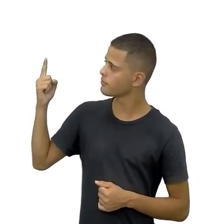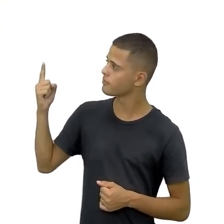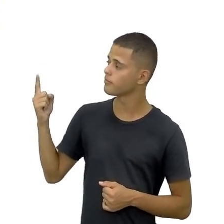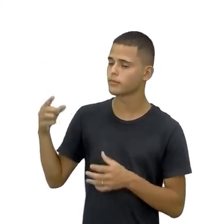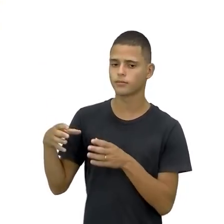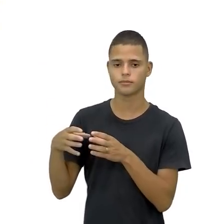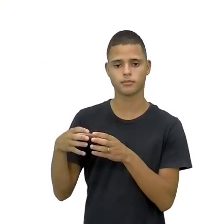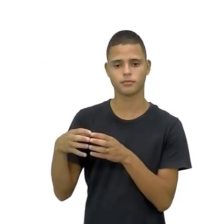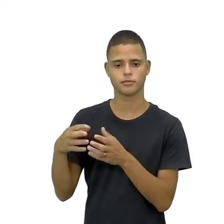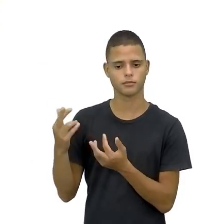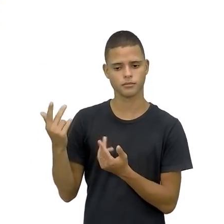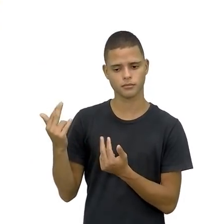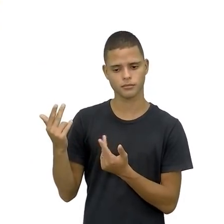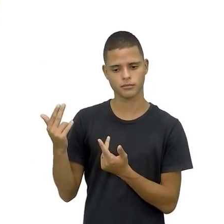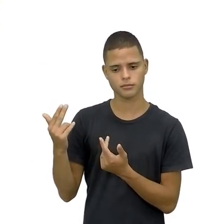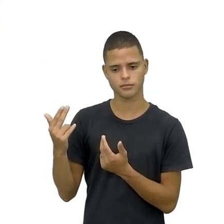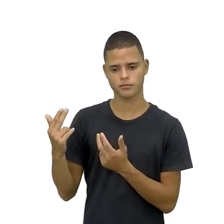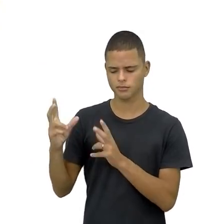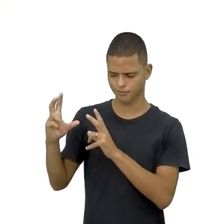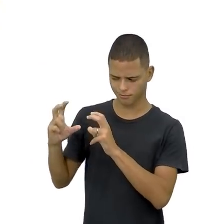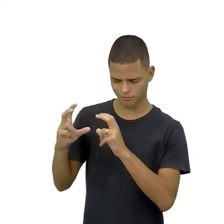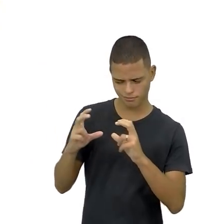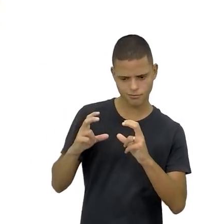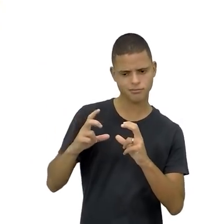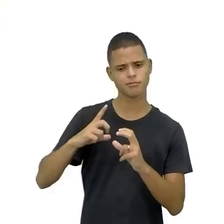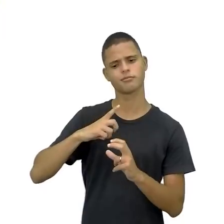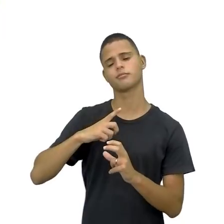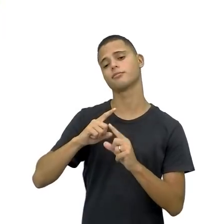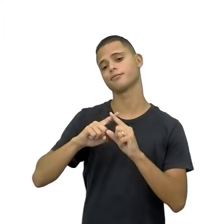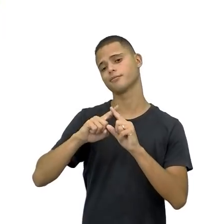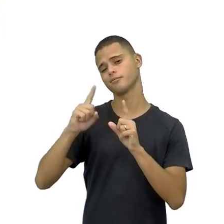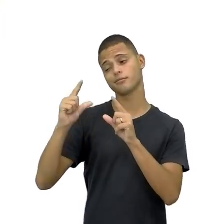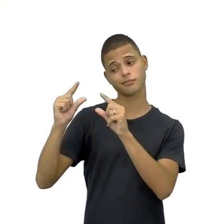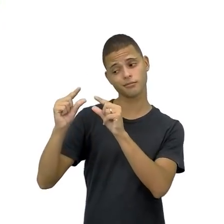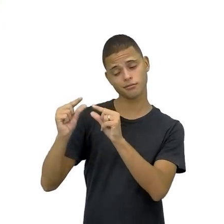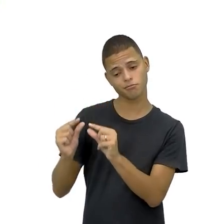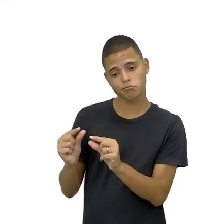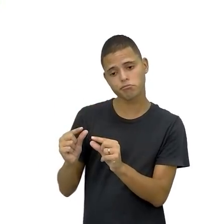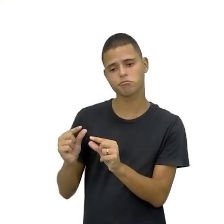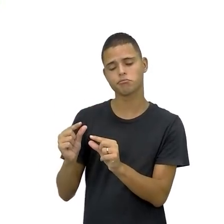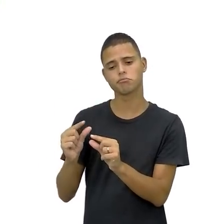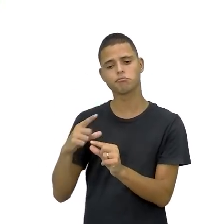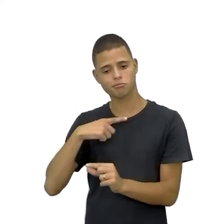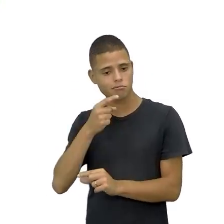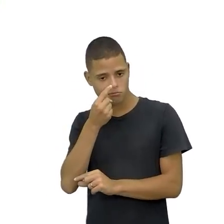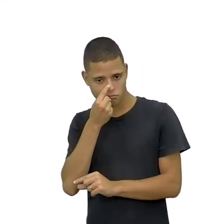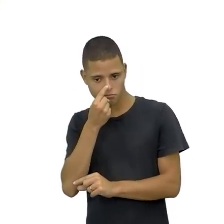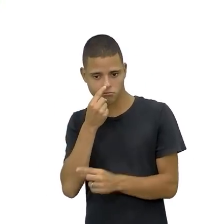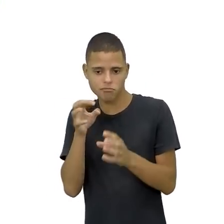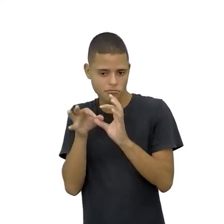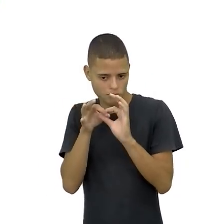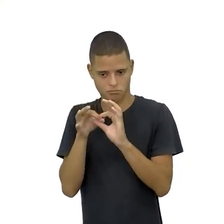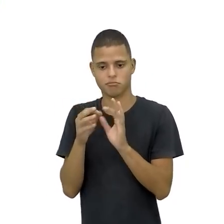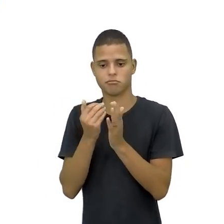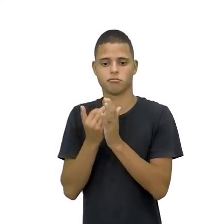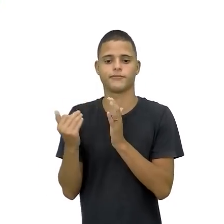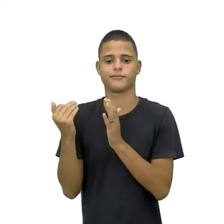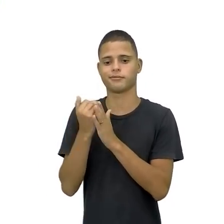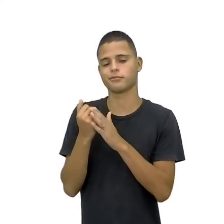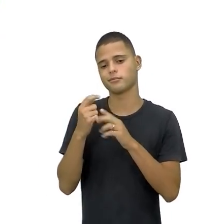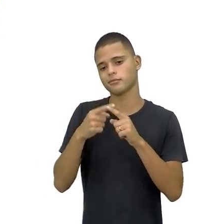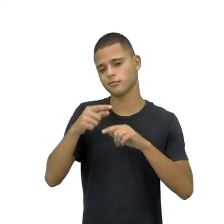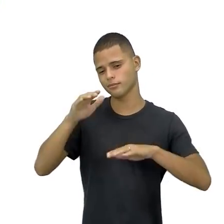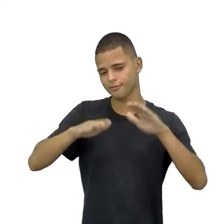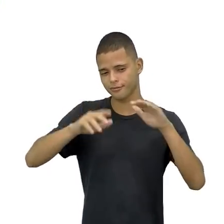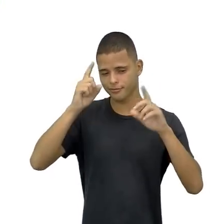conflitos existem, mas pode haver mais afinidade, né? Até um pouco mais difícil separar os alunos que já estão há muito